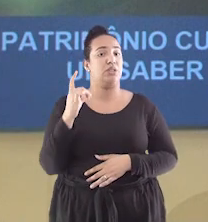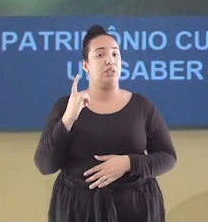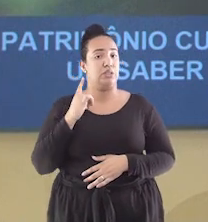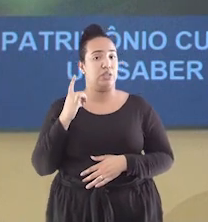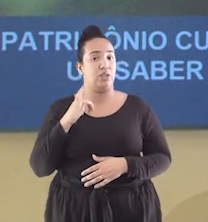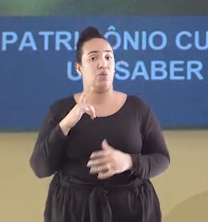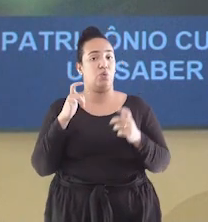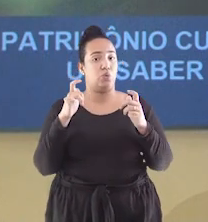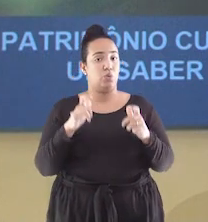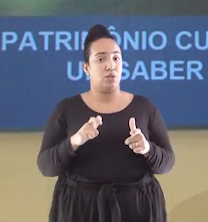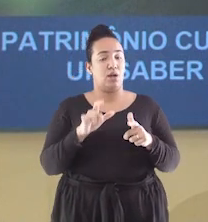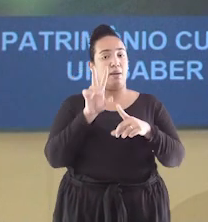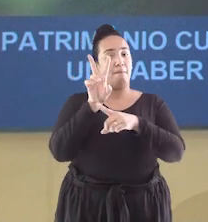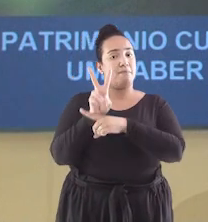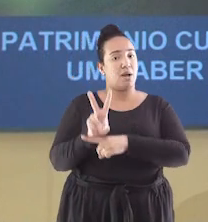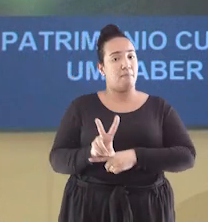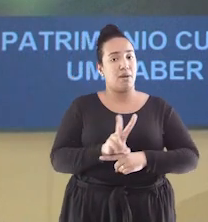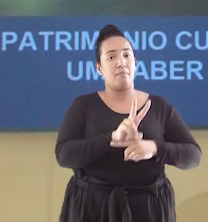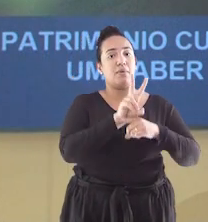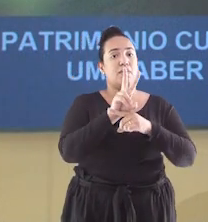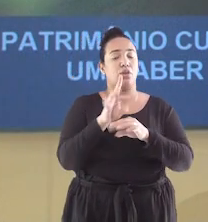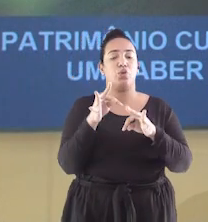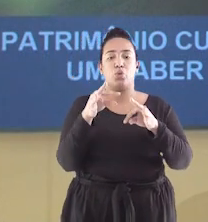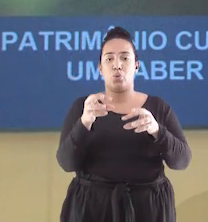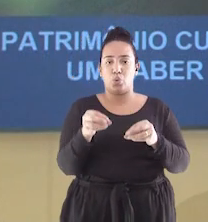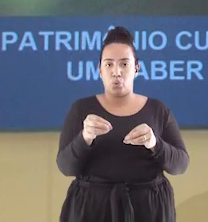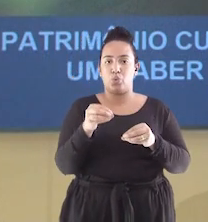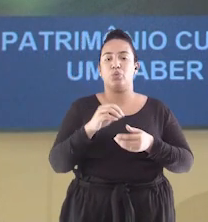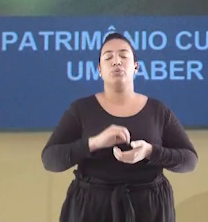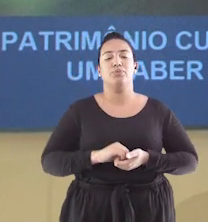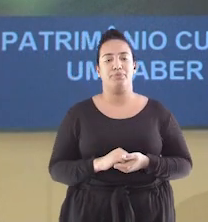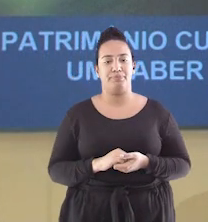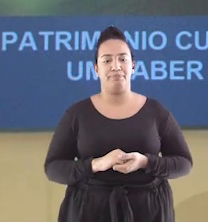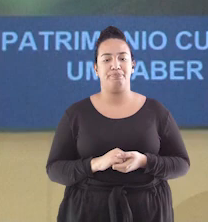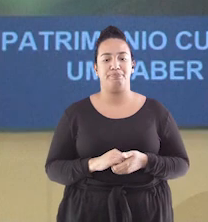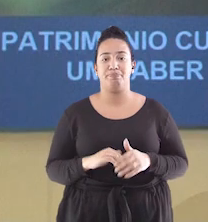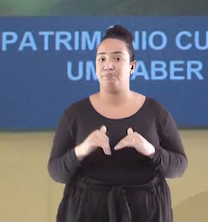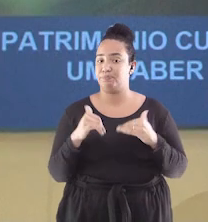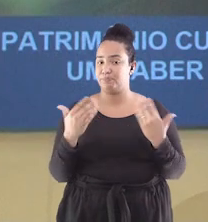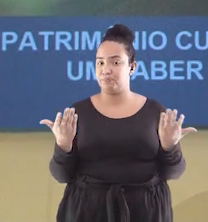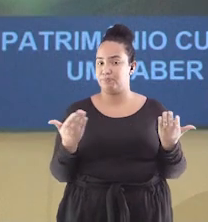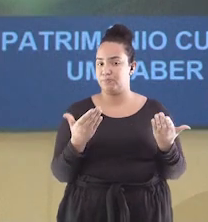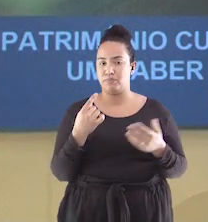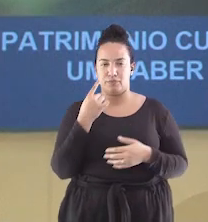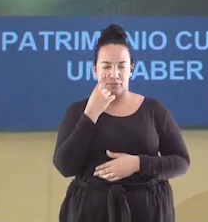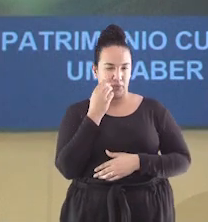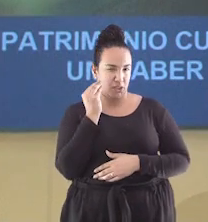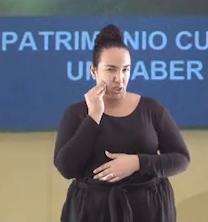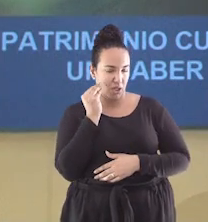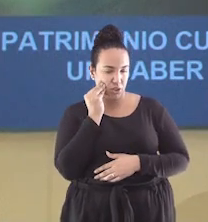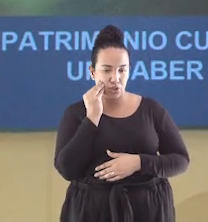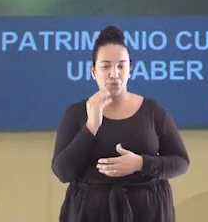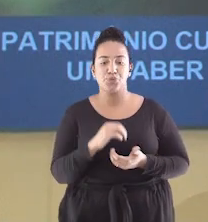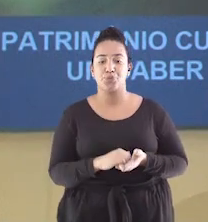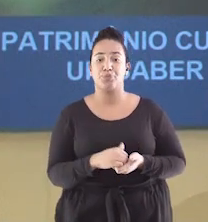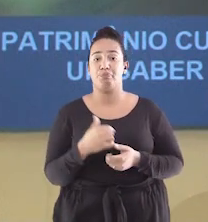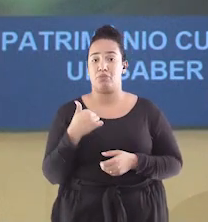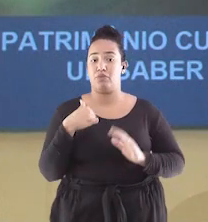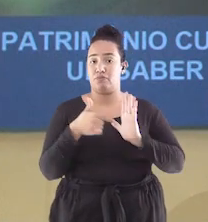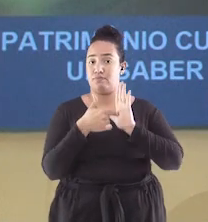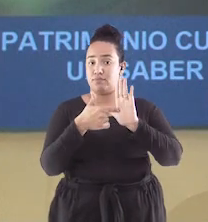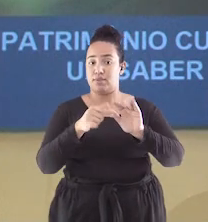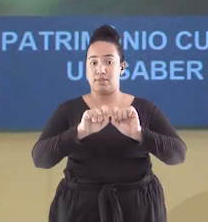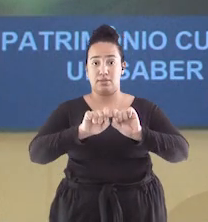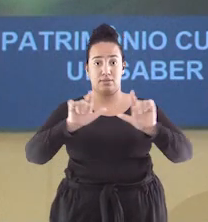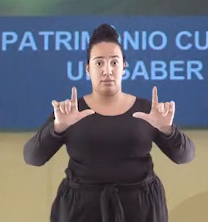destinados a preservar todo esse conhecimento. Vocês compreenderam? Vamos fazer um pequeno teste? Eu vou colocar aqui na